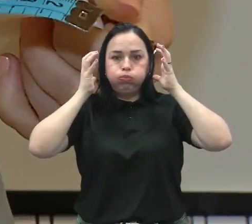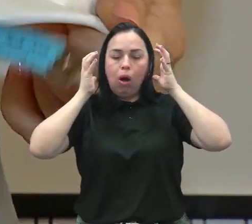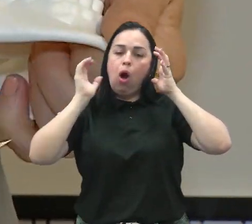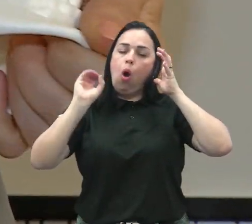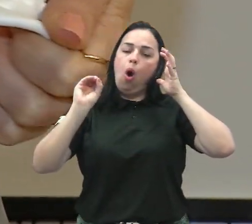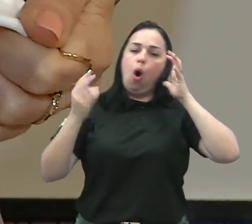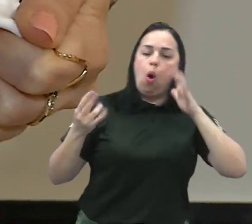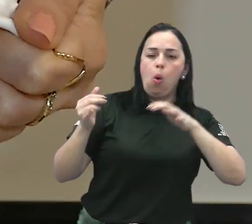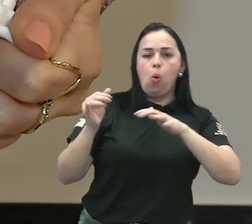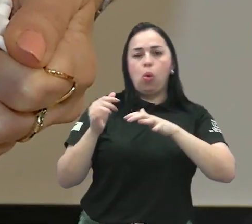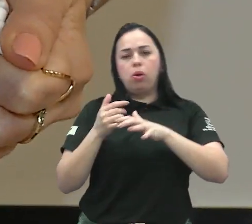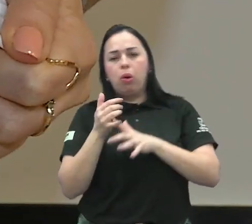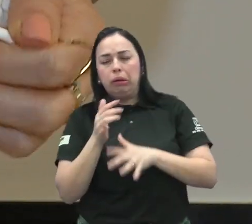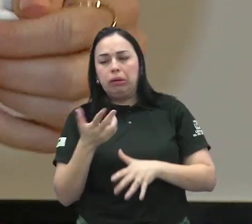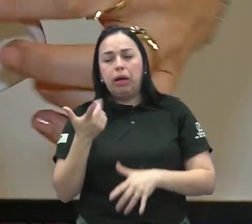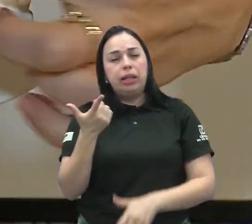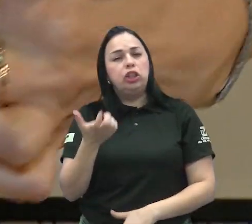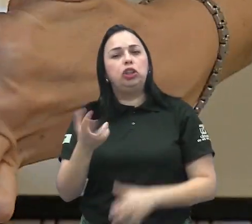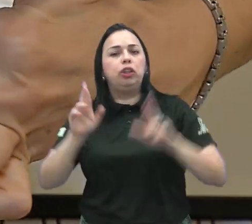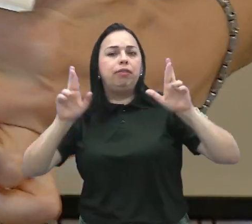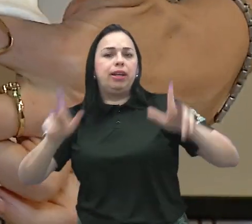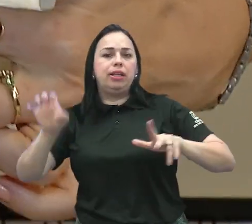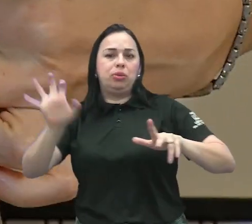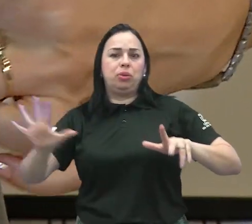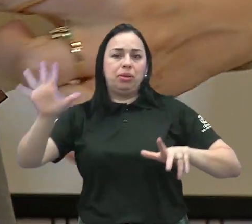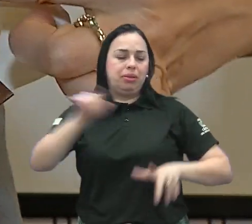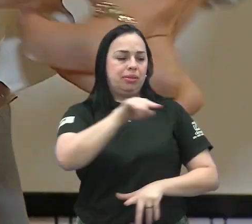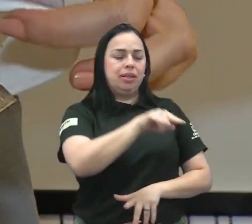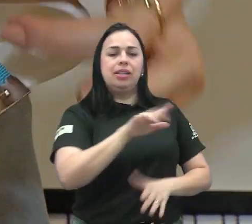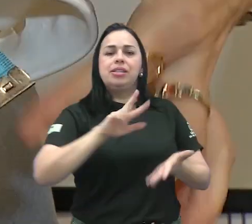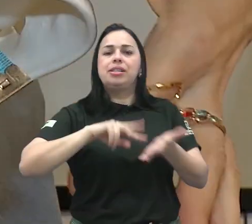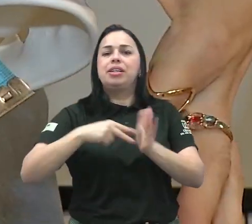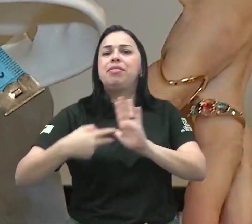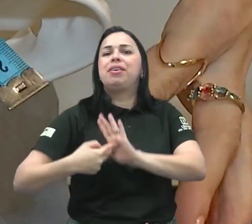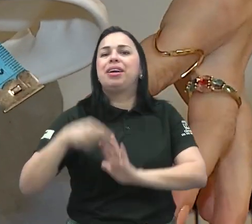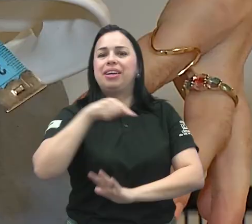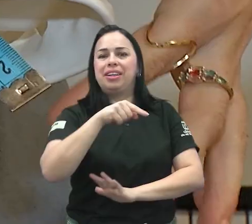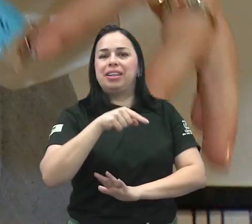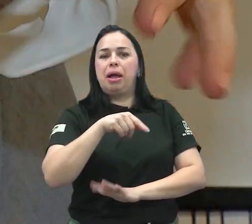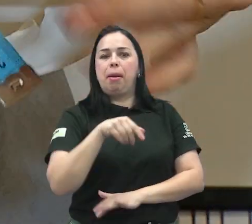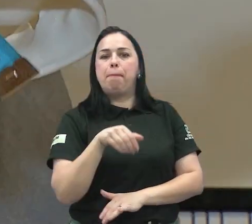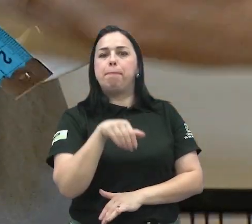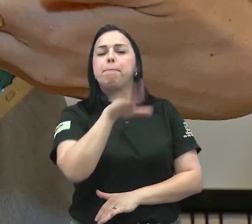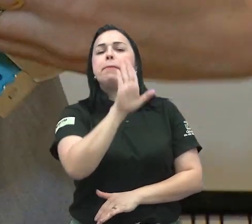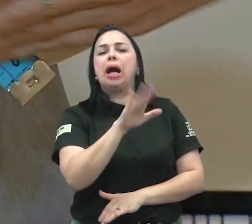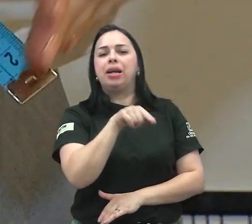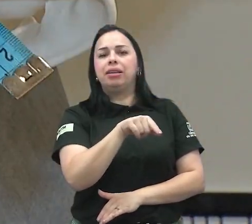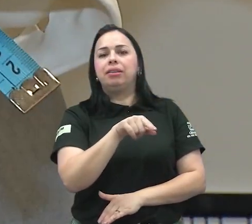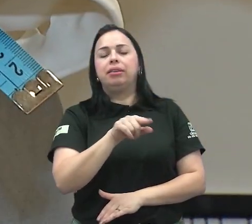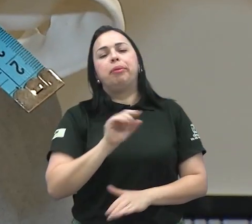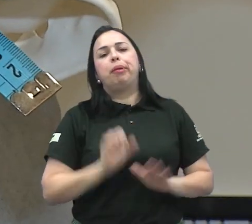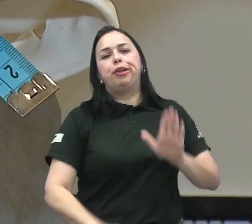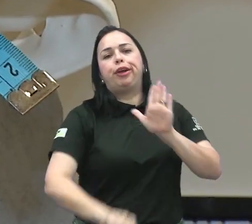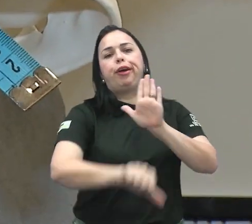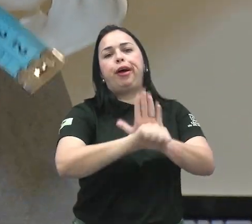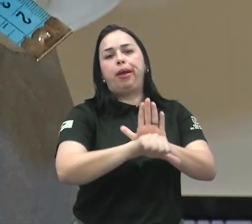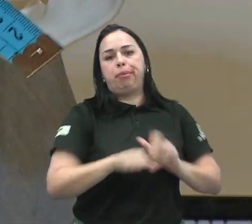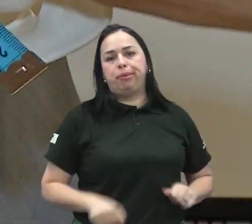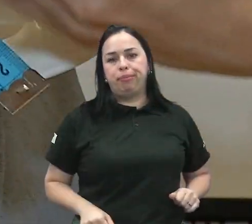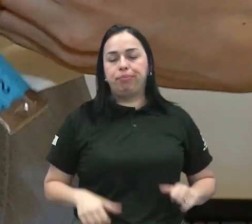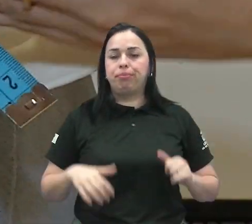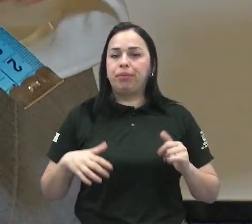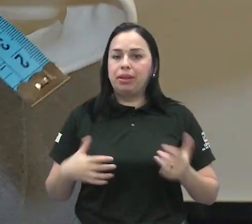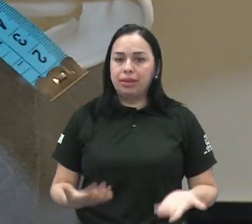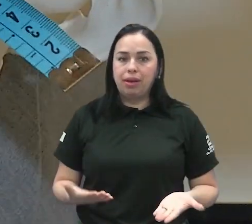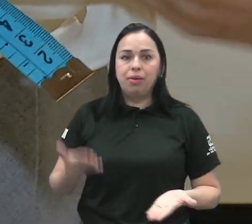Se houvessem protuberâncias ou outros traços que fugiam dos padrões europeus, aquela pessoa era julgada como mais